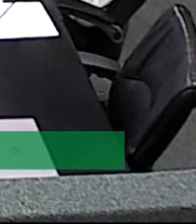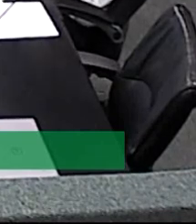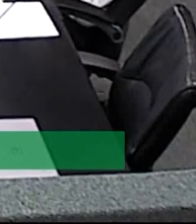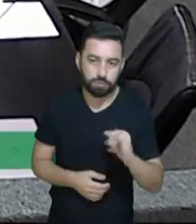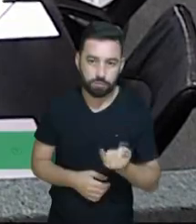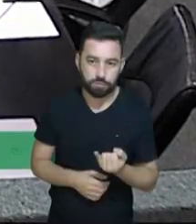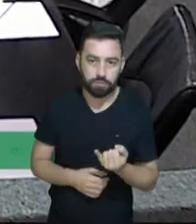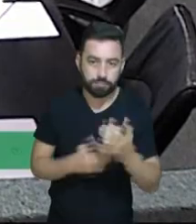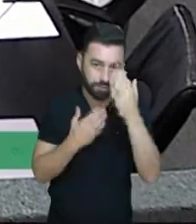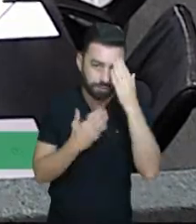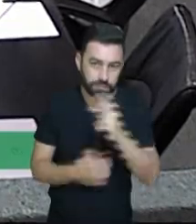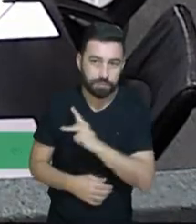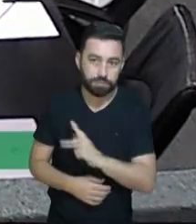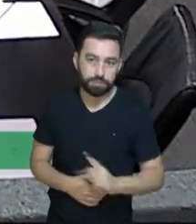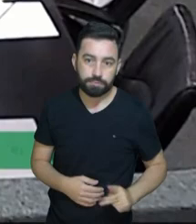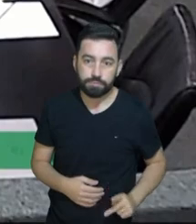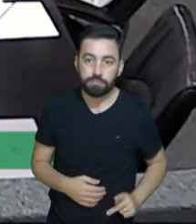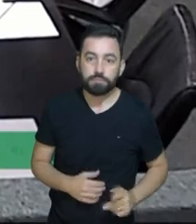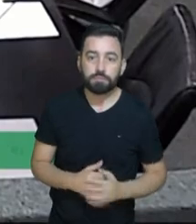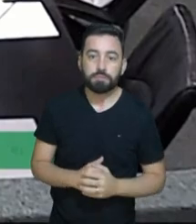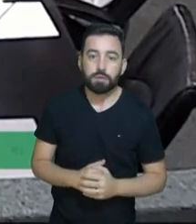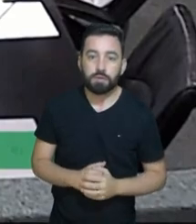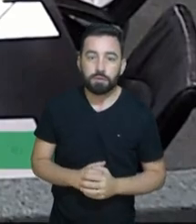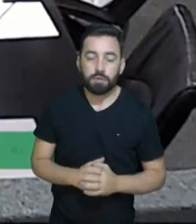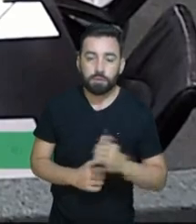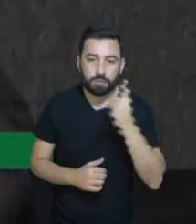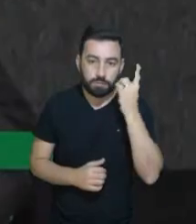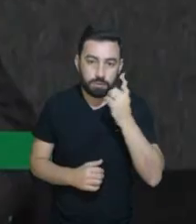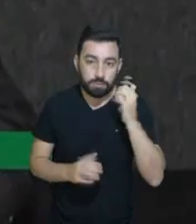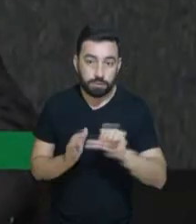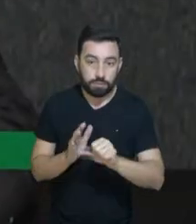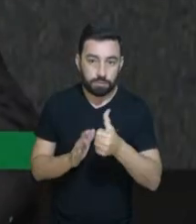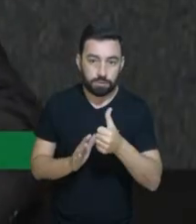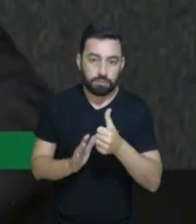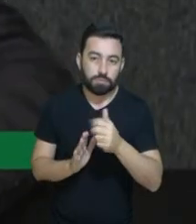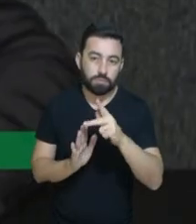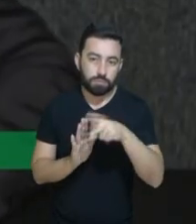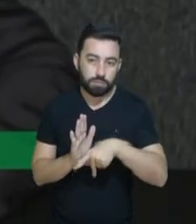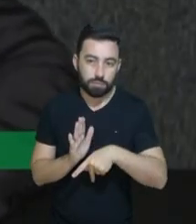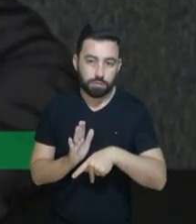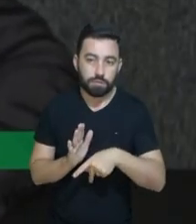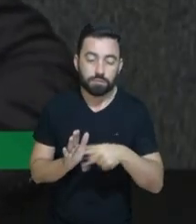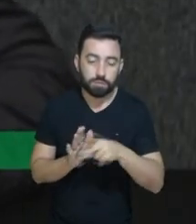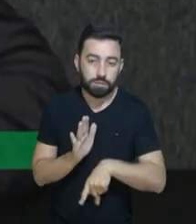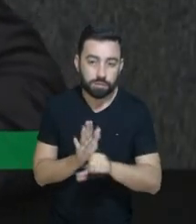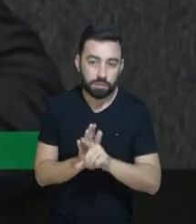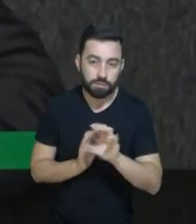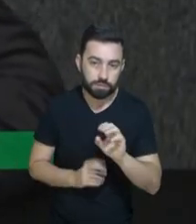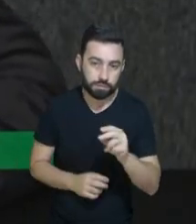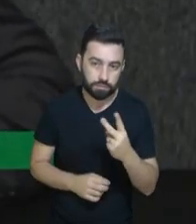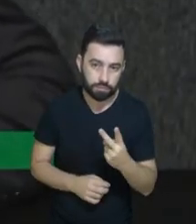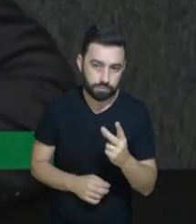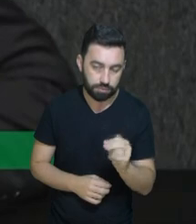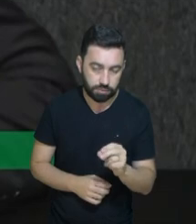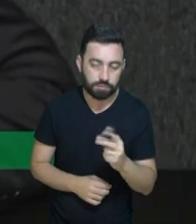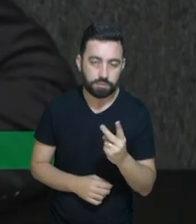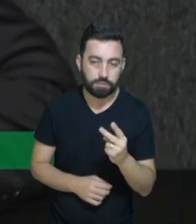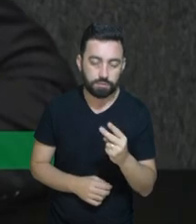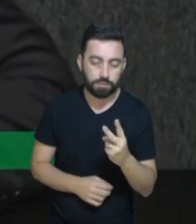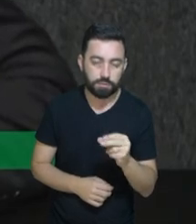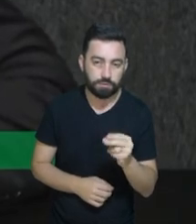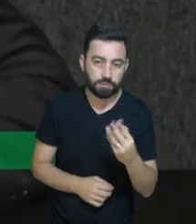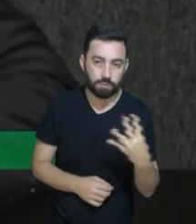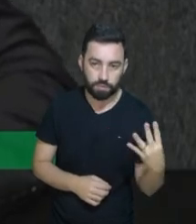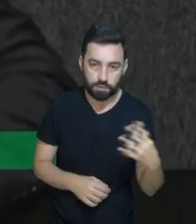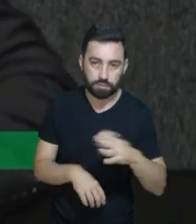presidente senhores deputados primeiro projeto da manhã de hoje o projeto de lei 0020 2024 de autoria do